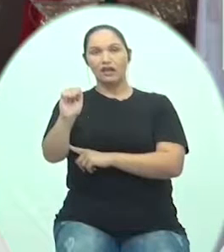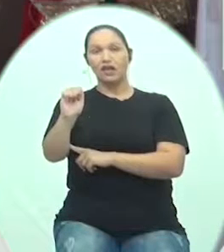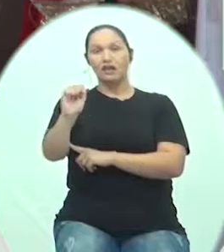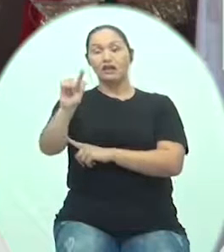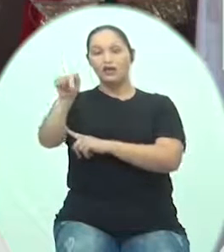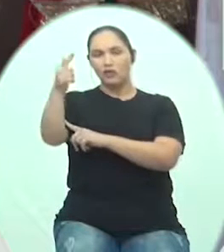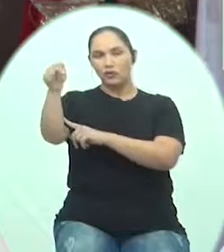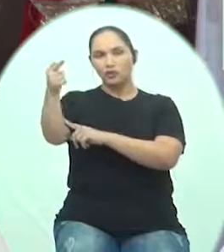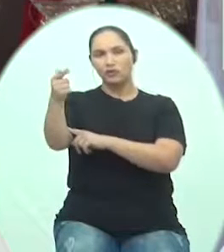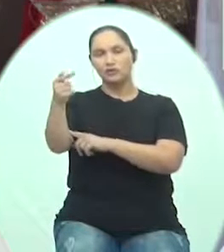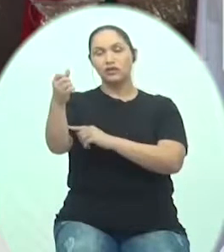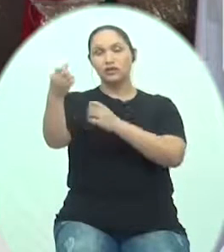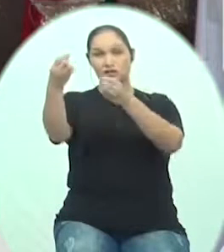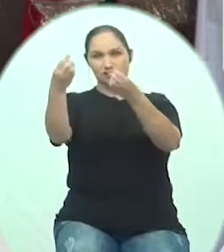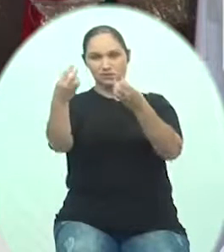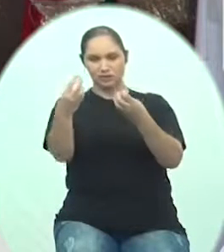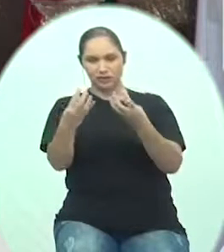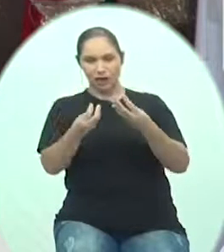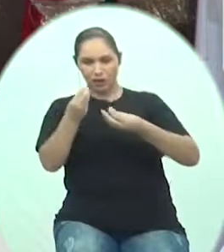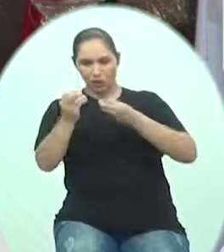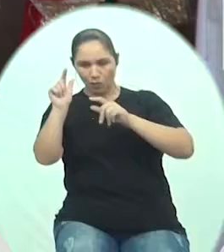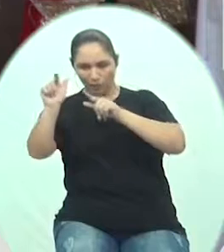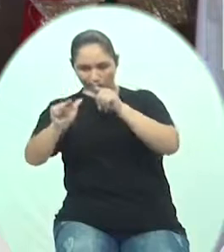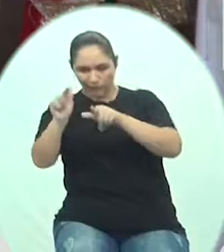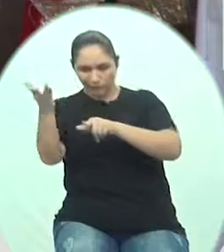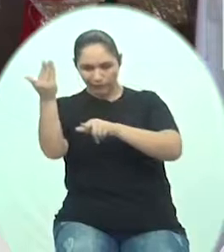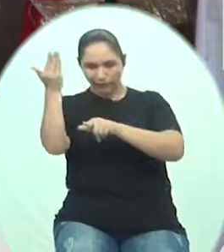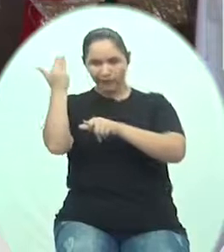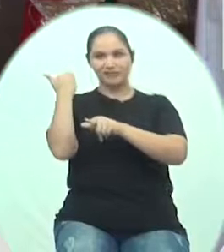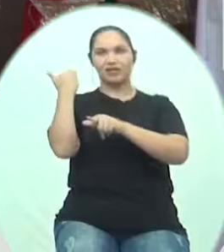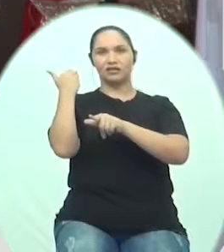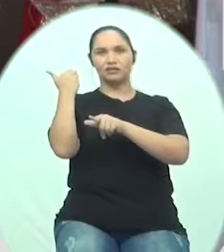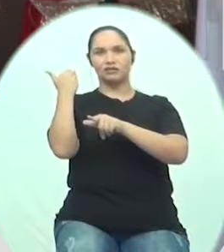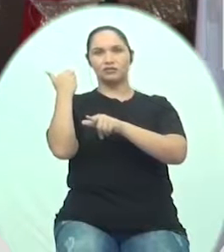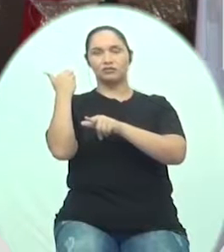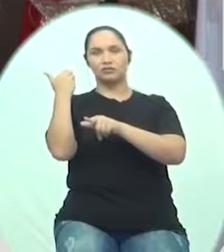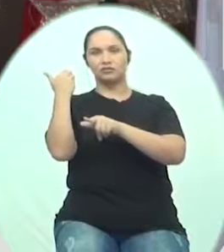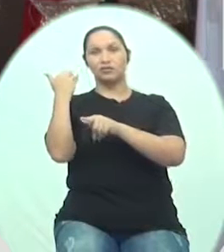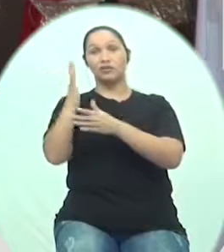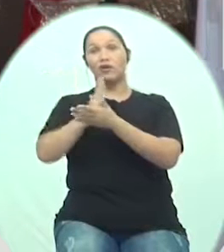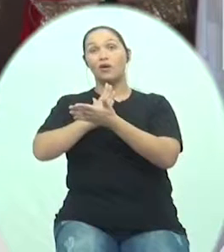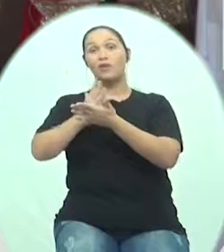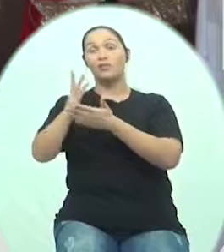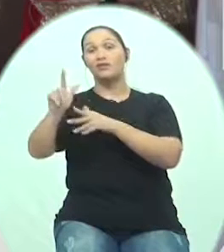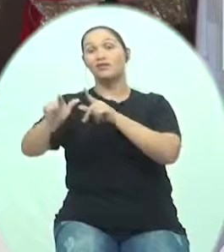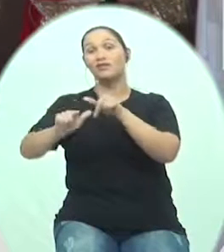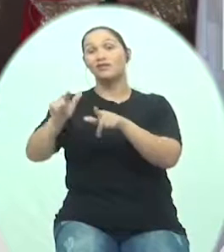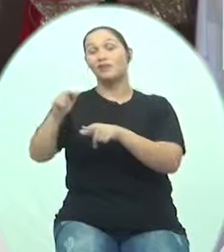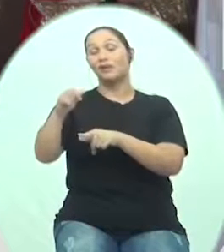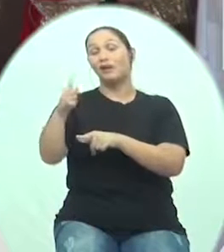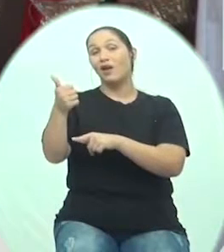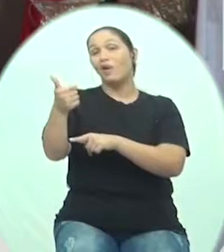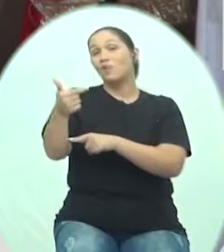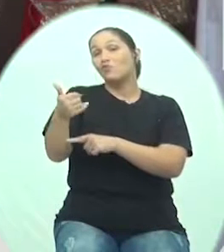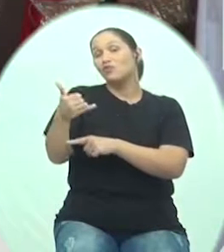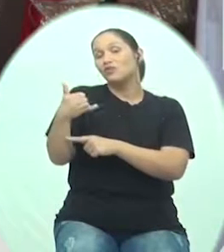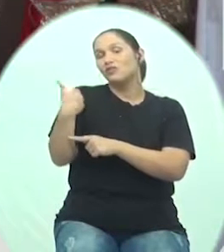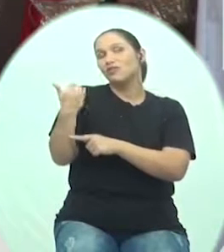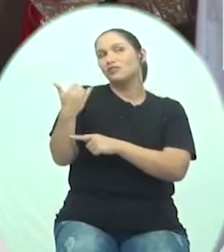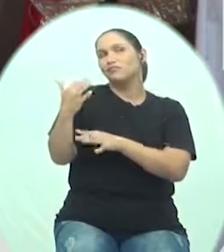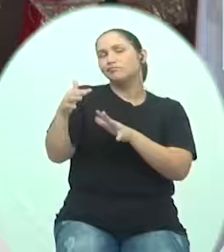então esse trabalho como escolhedeiras eh e que se iniciou aos 12 anos de idade eh este